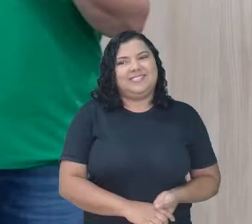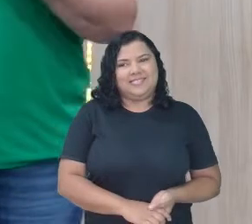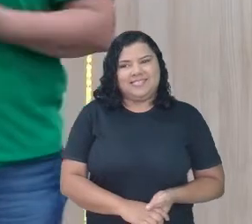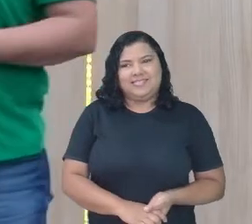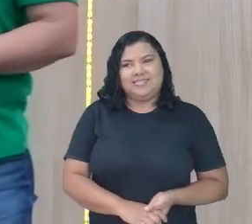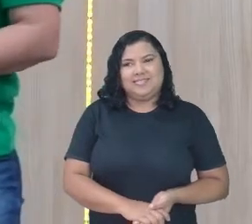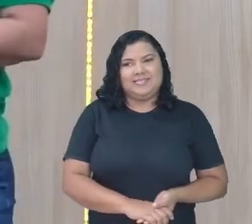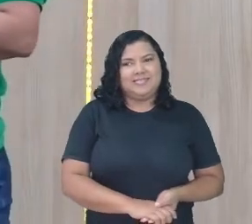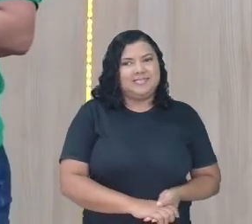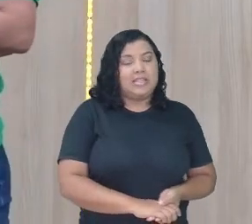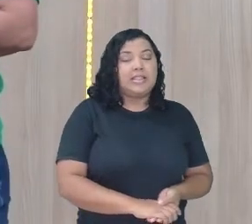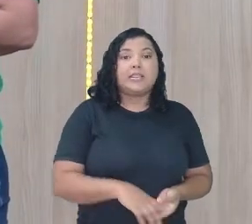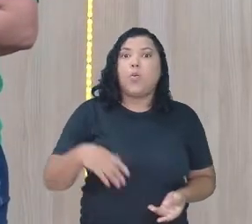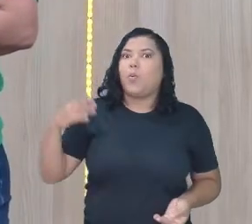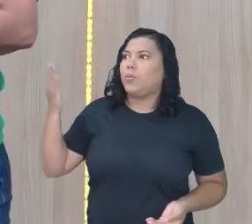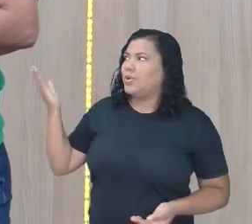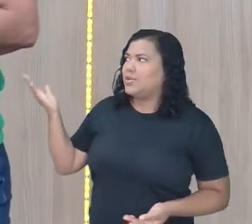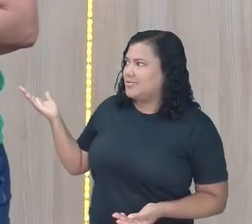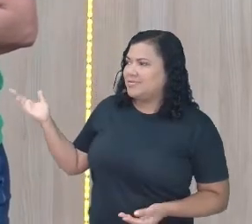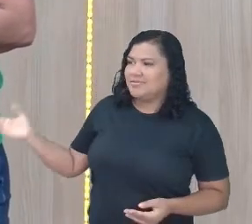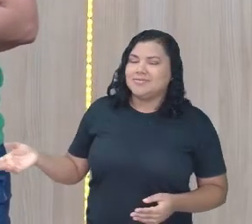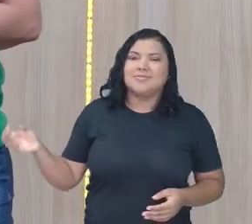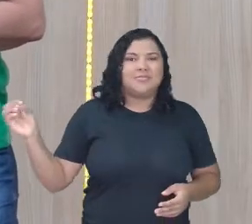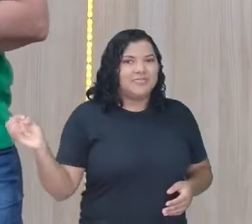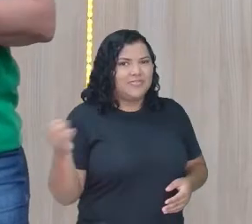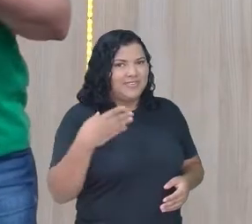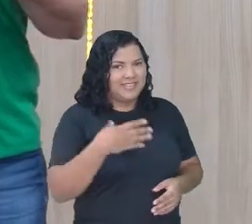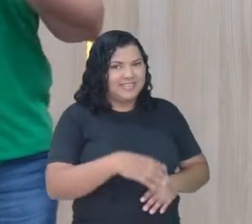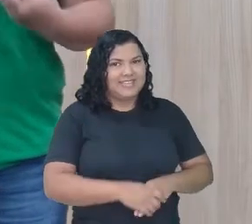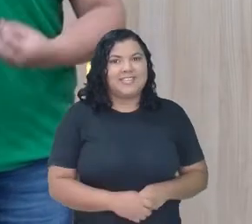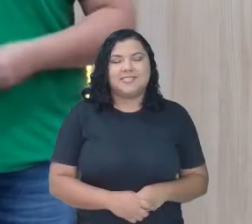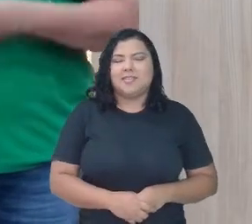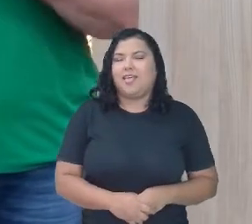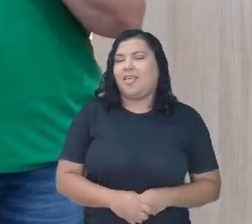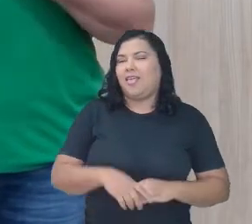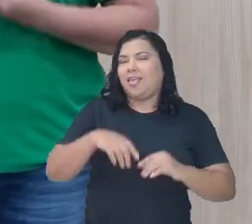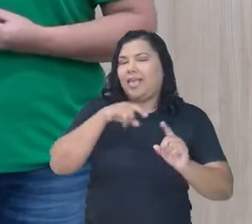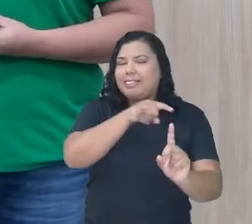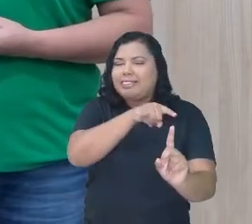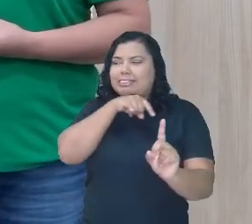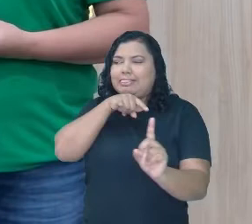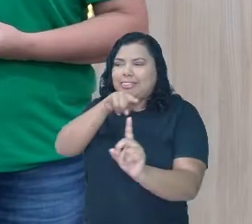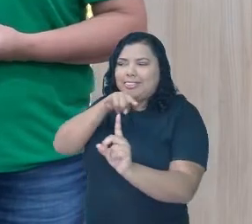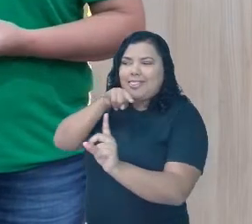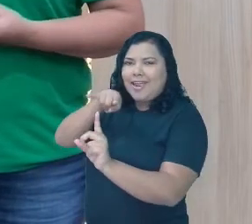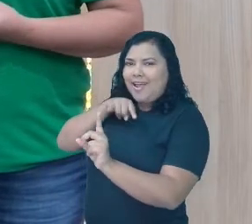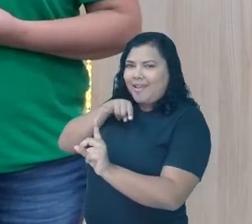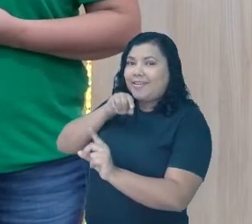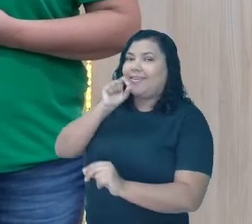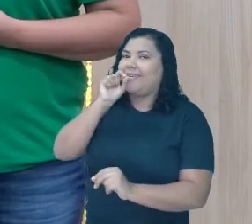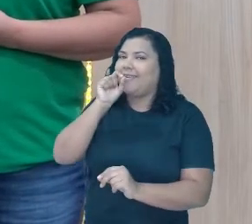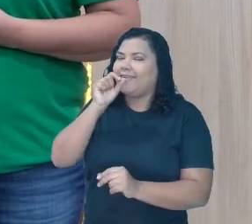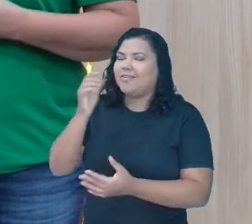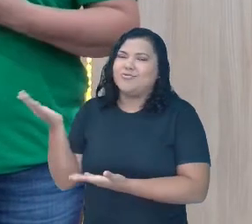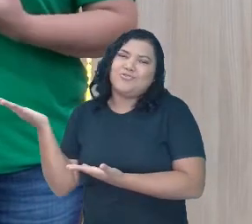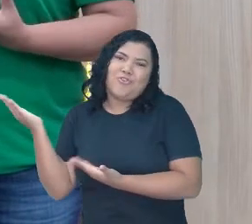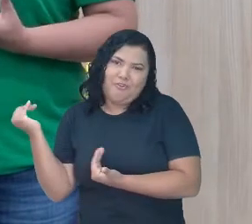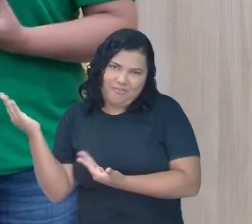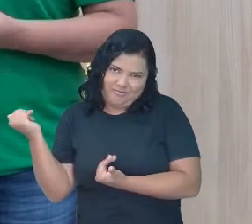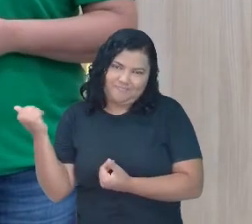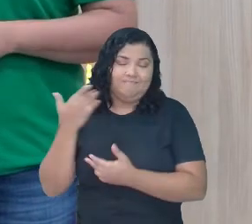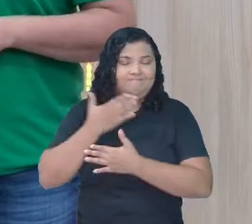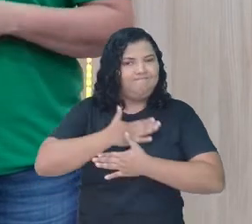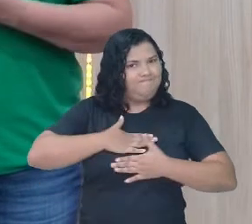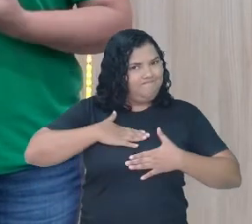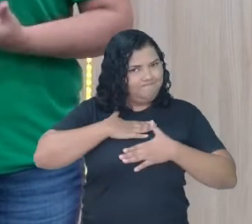aí, essa novidade aqui atrai, cativa os jovens que